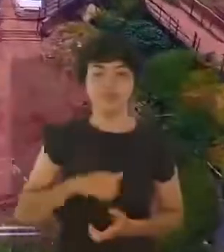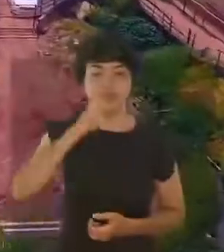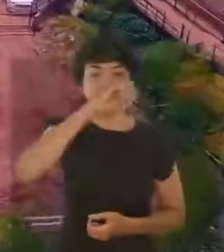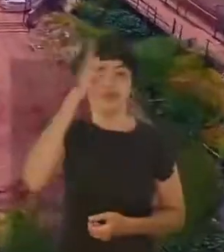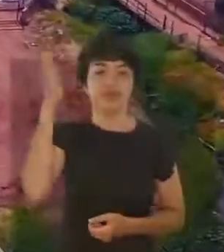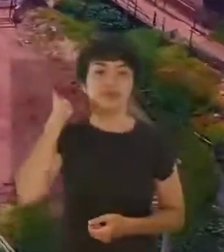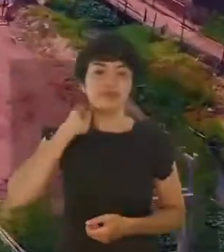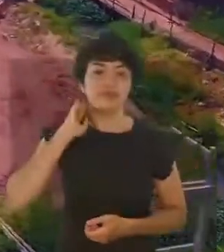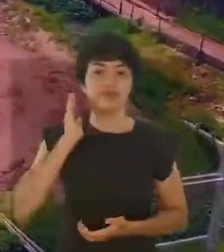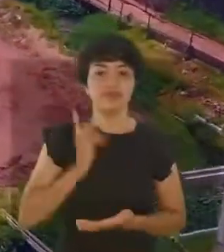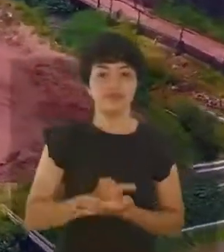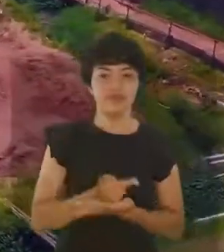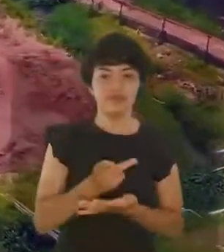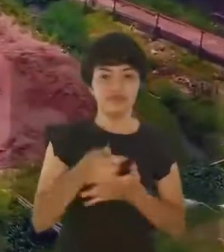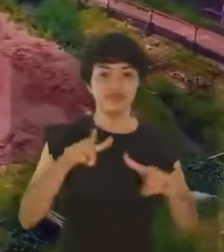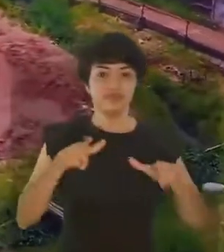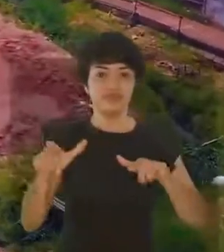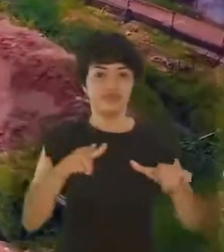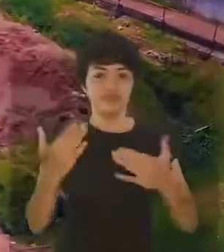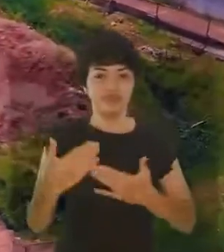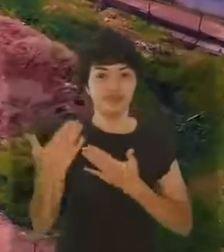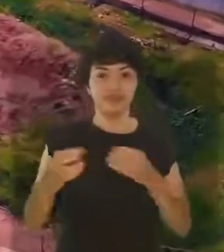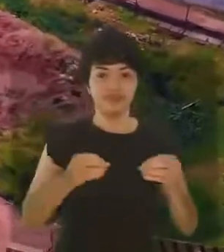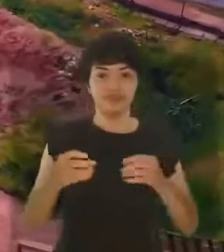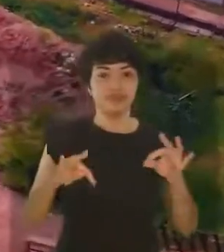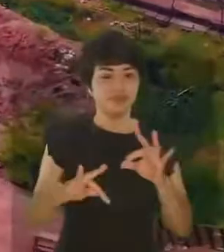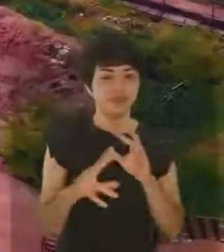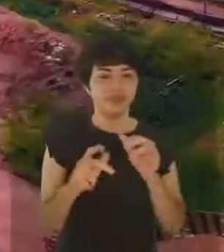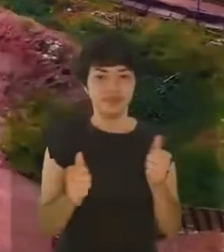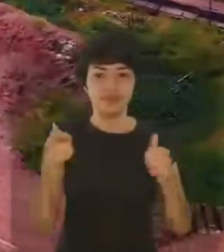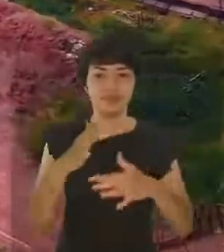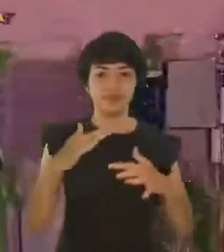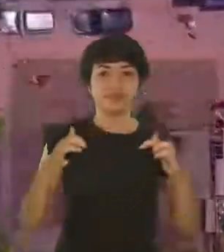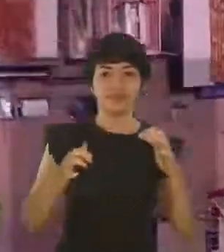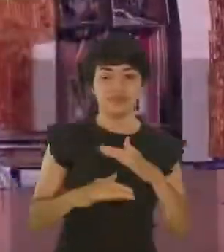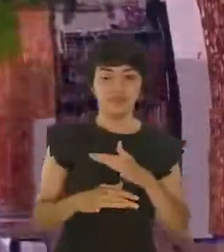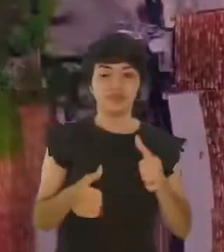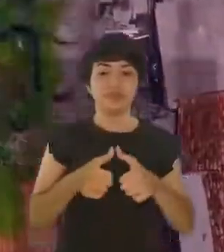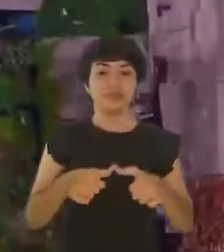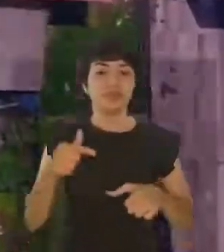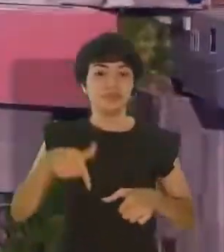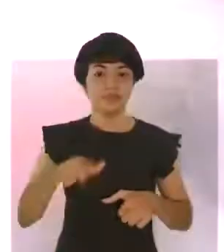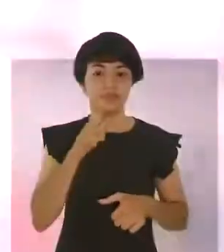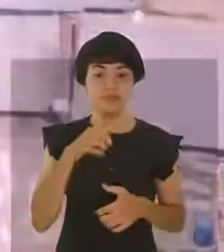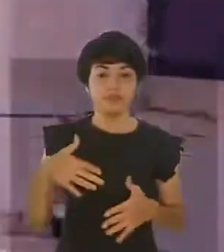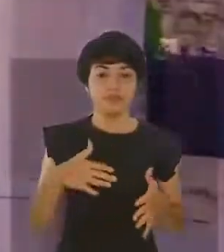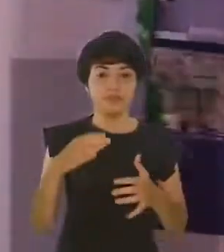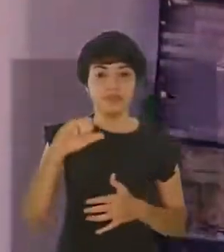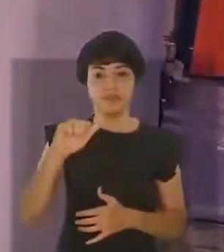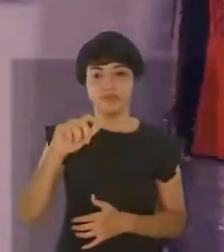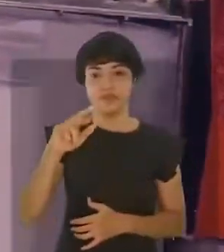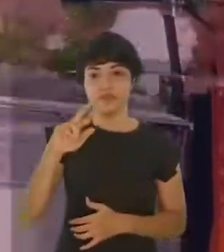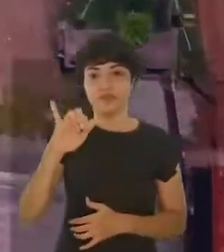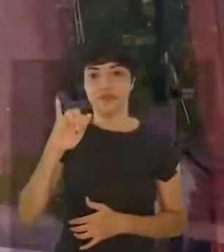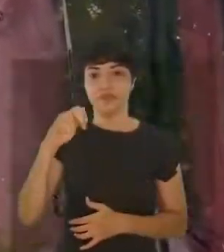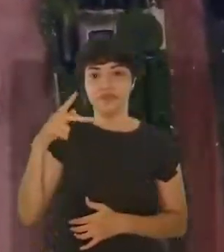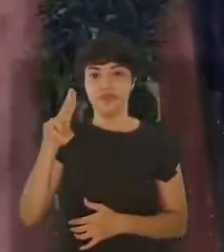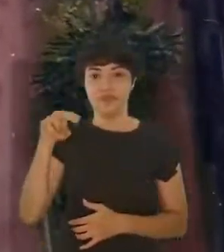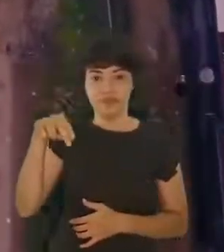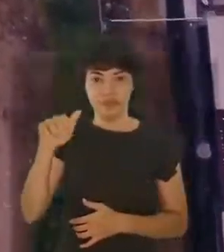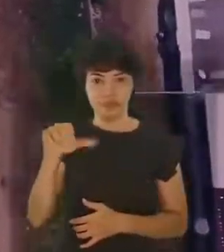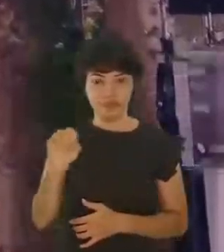A Prefeitura de Belém segue trabalhando e entregando obras por toda a cidade. Estamos aqui no canal da Caripunas com a Bernardo Saião.